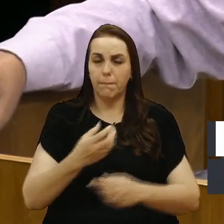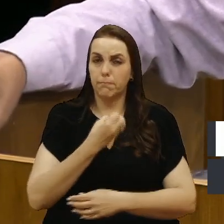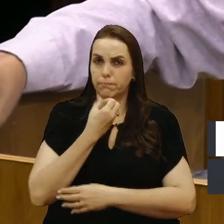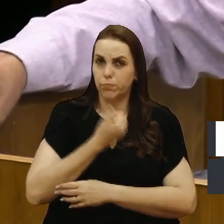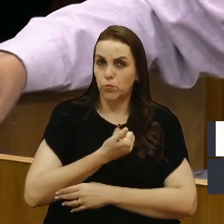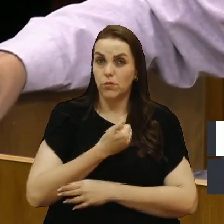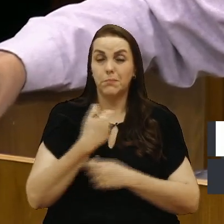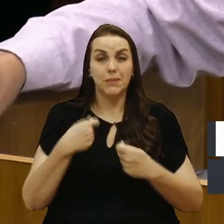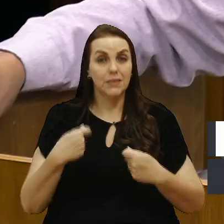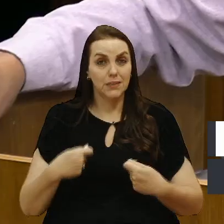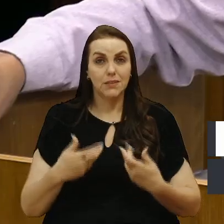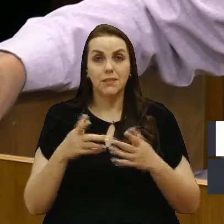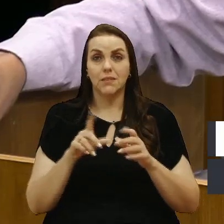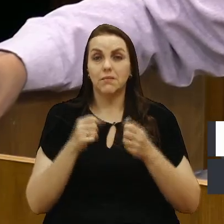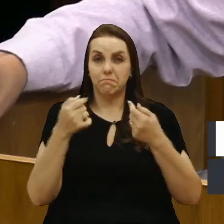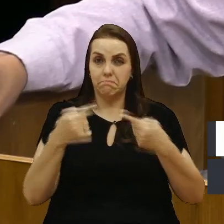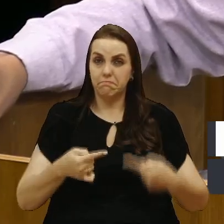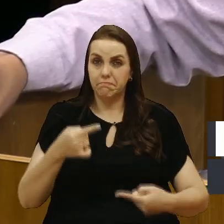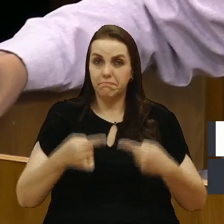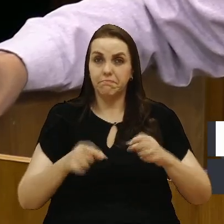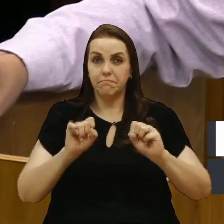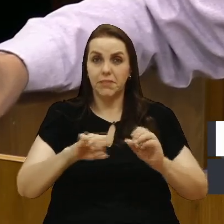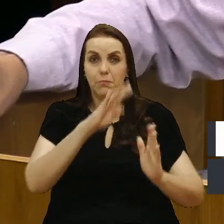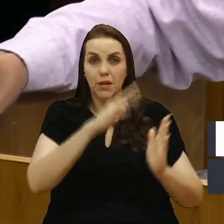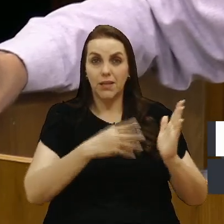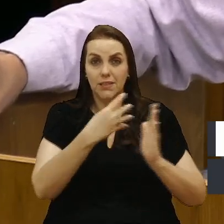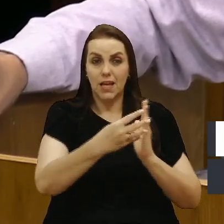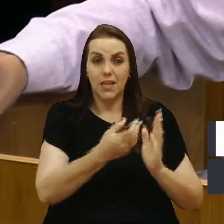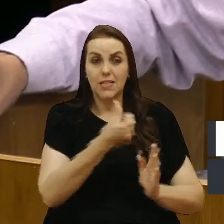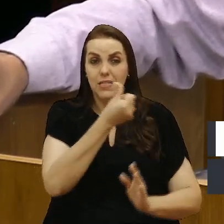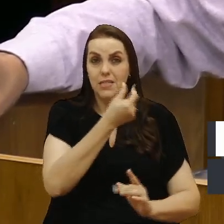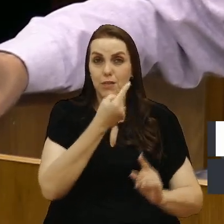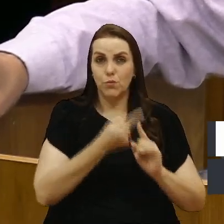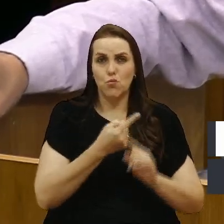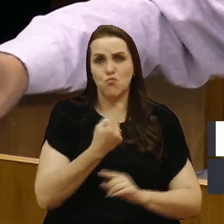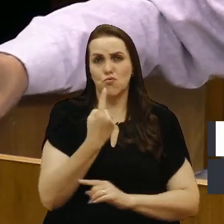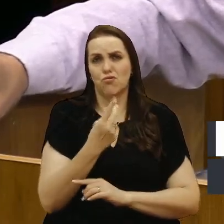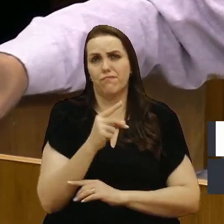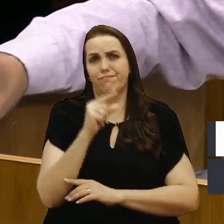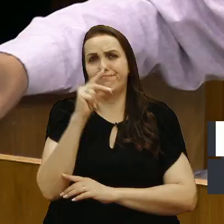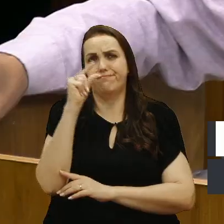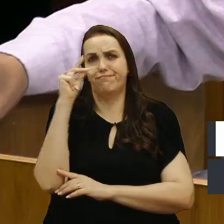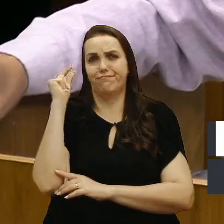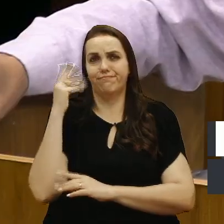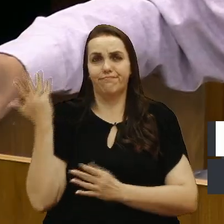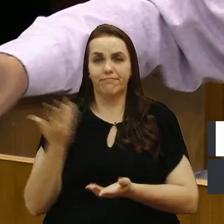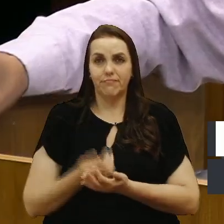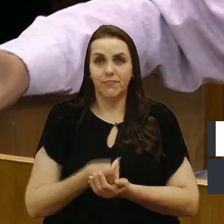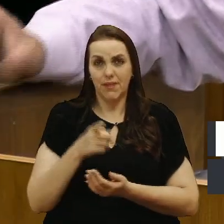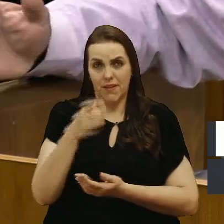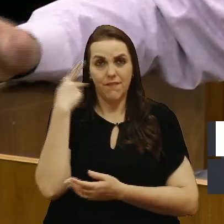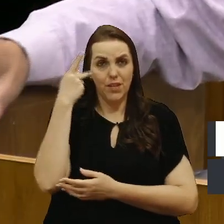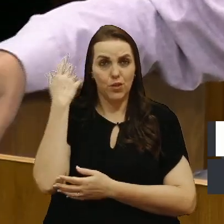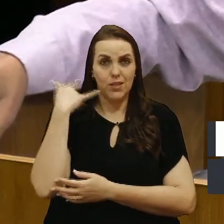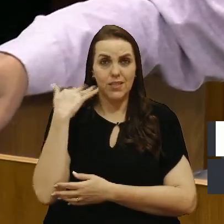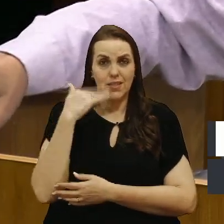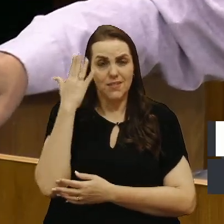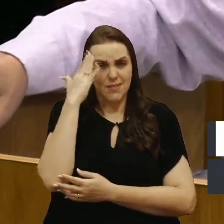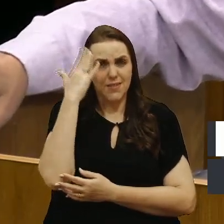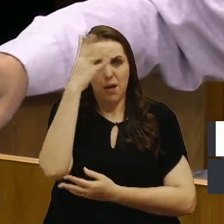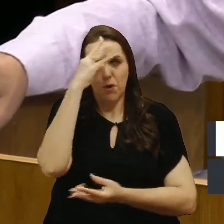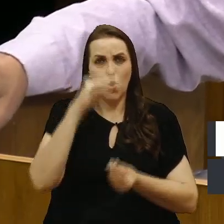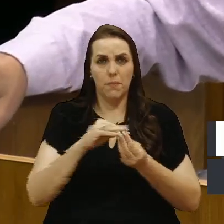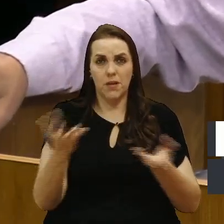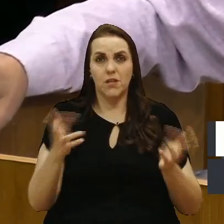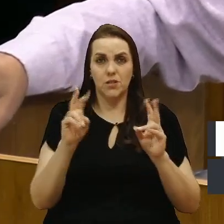tem que ser debatido sim, porque a escala 6x1 ela está ultrapassada há muito tempo, vereadora Andressa. A senhora sabe muito bem disso, compreende muito esse